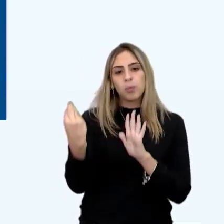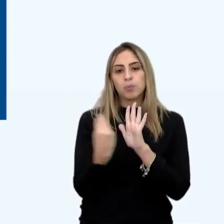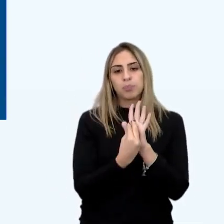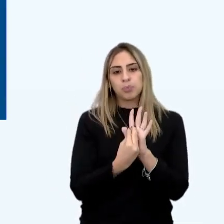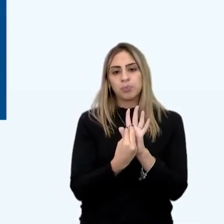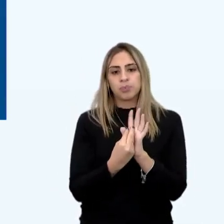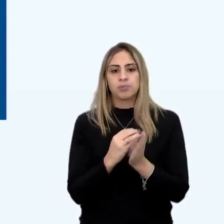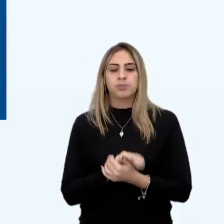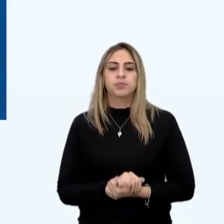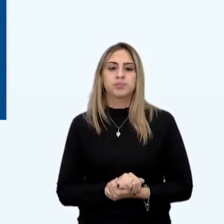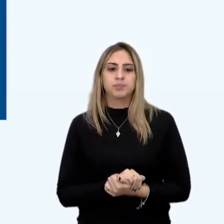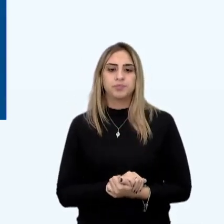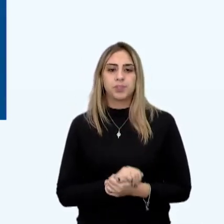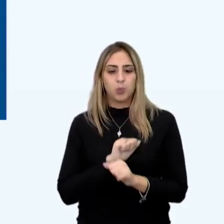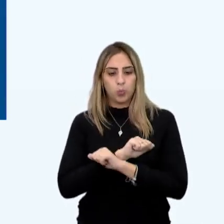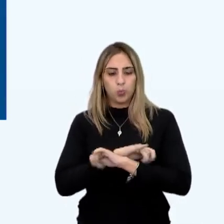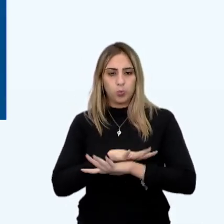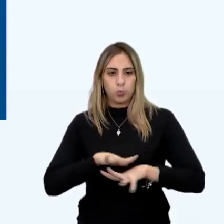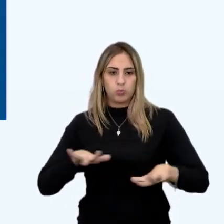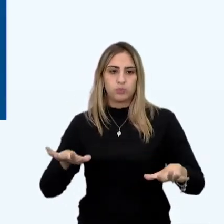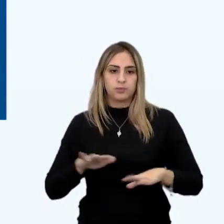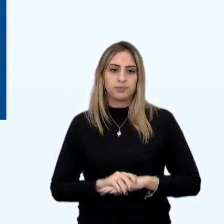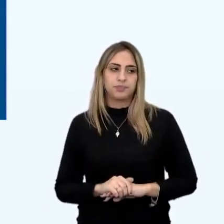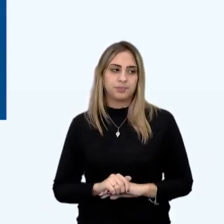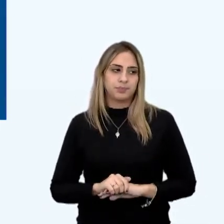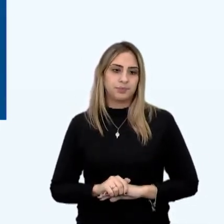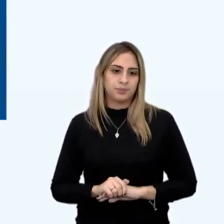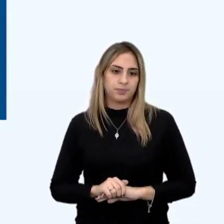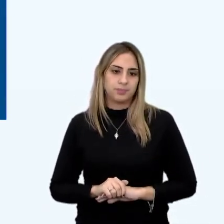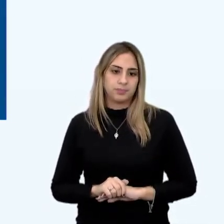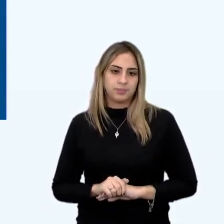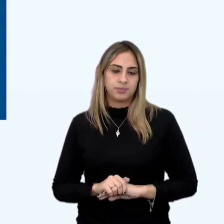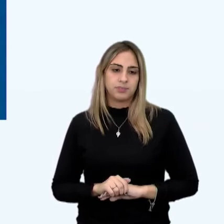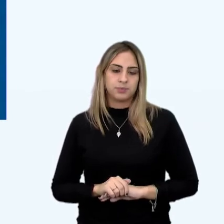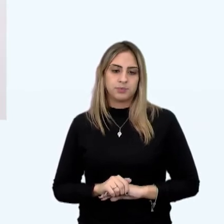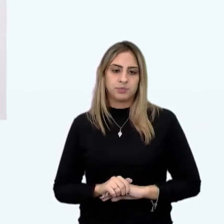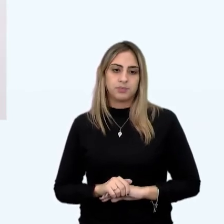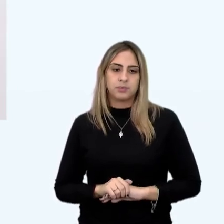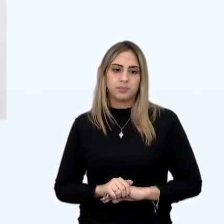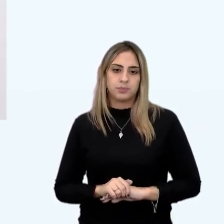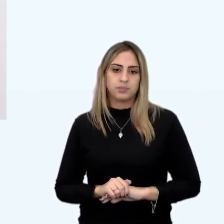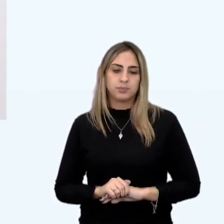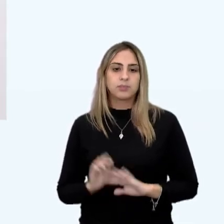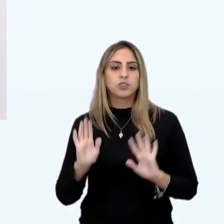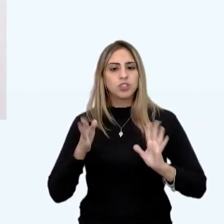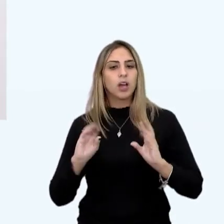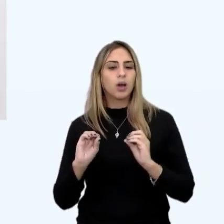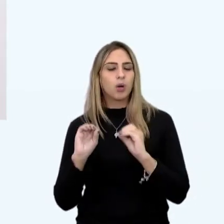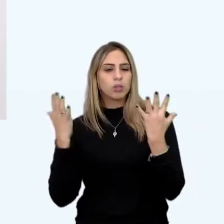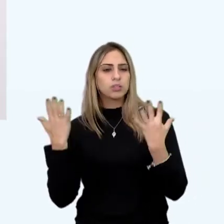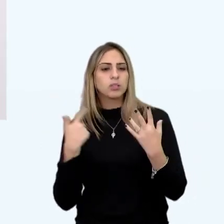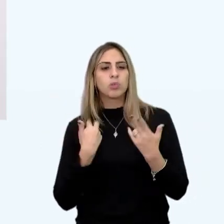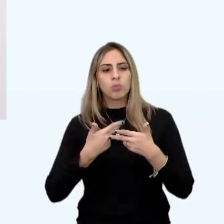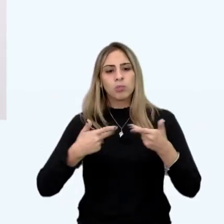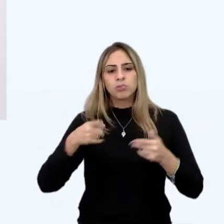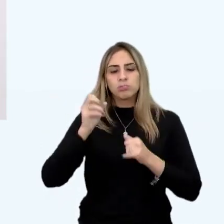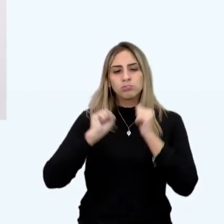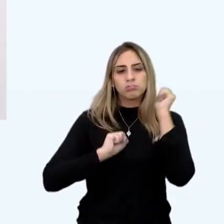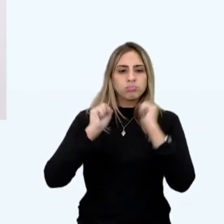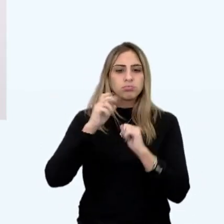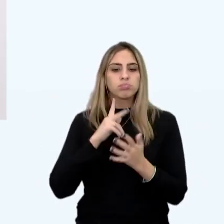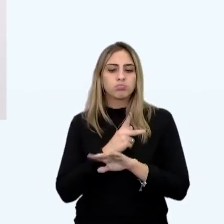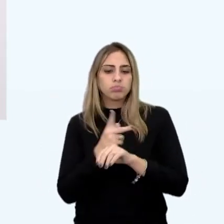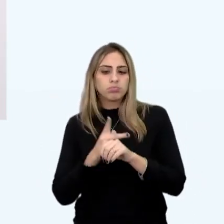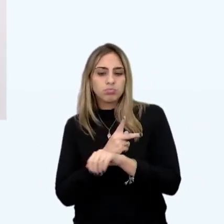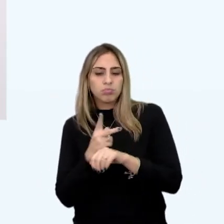viralizar. Já aconteceu de algumas empresas procurarem o